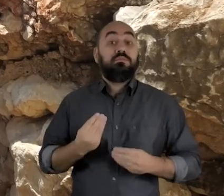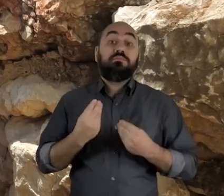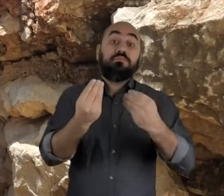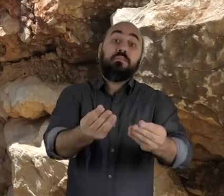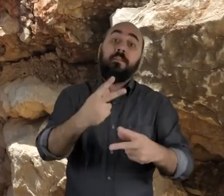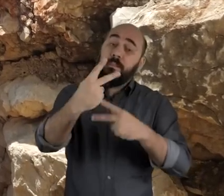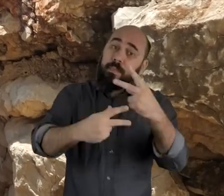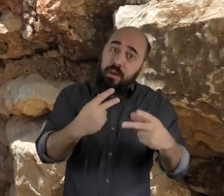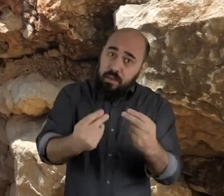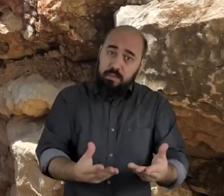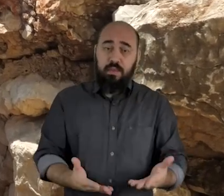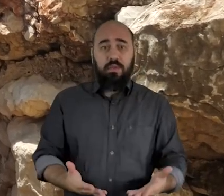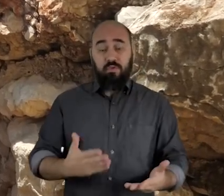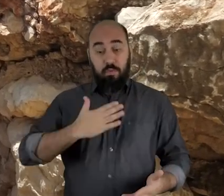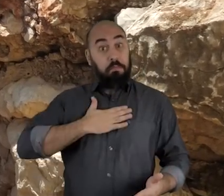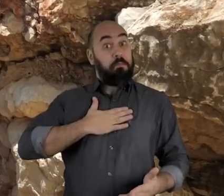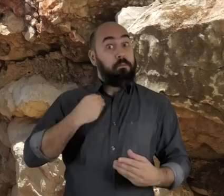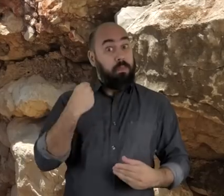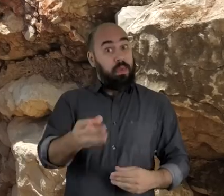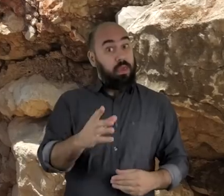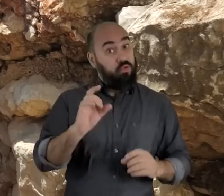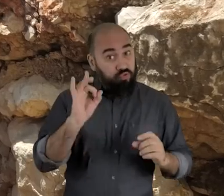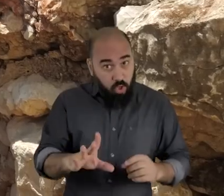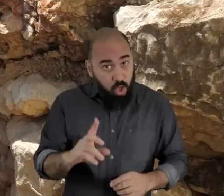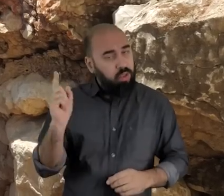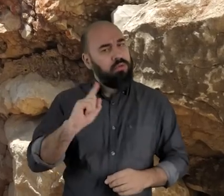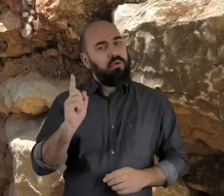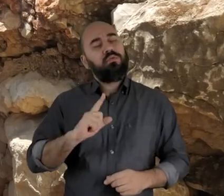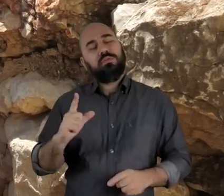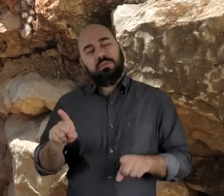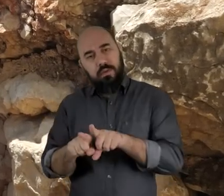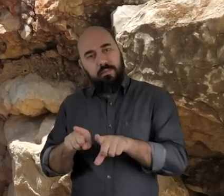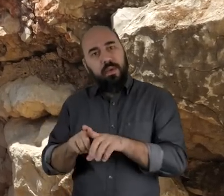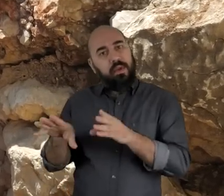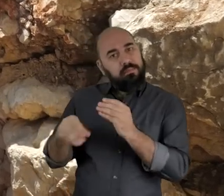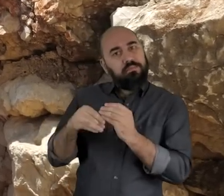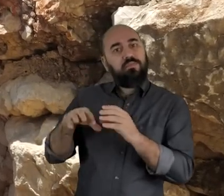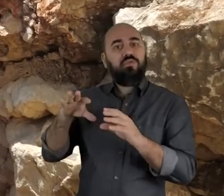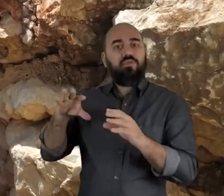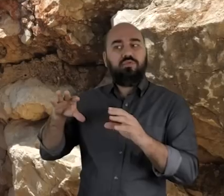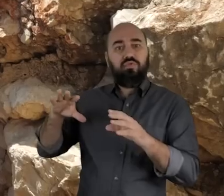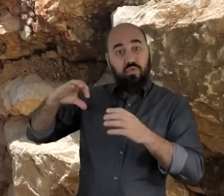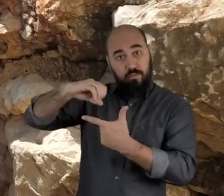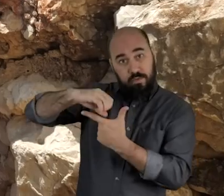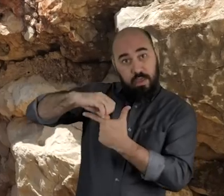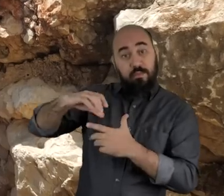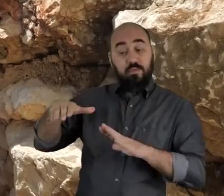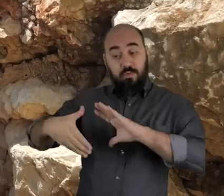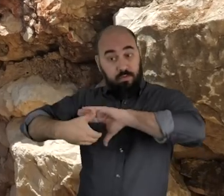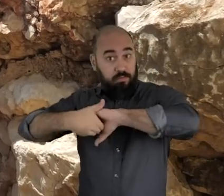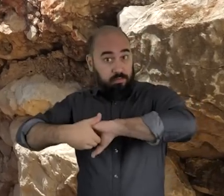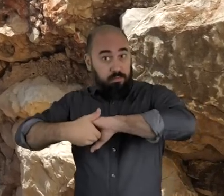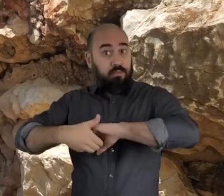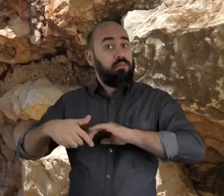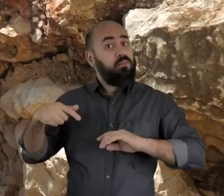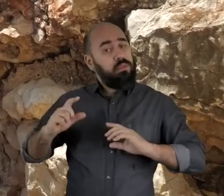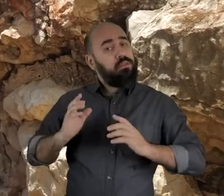um presente que não é somente meu, é também da TV Novo Tempo e dos Anjos da Esperança. Eu estou falando do Guia de